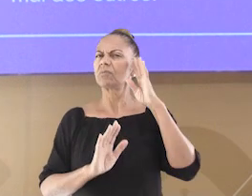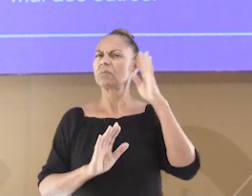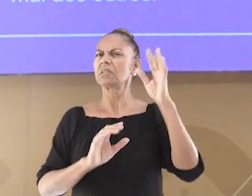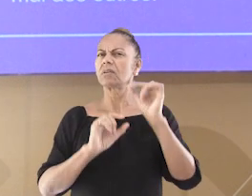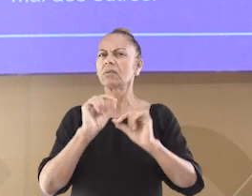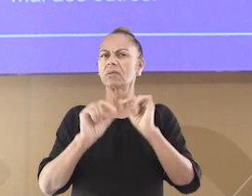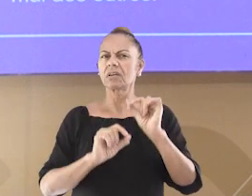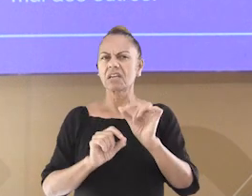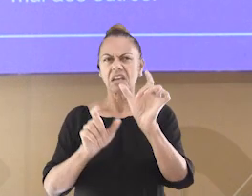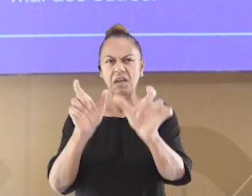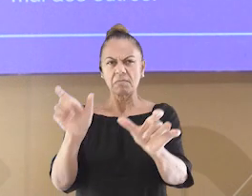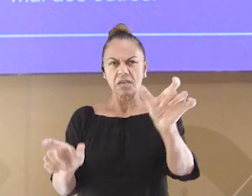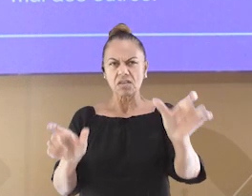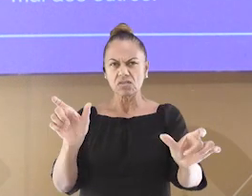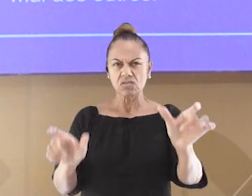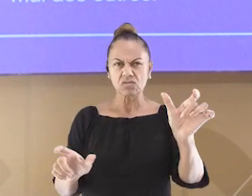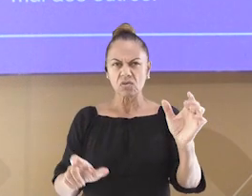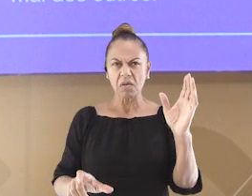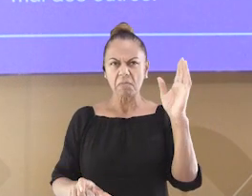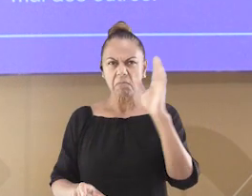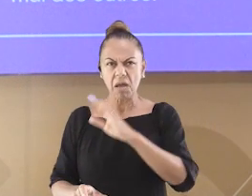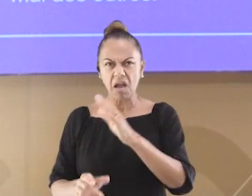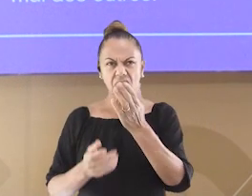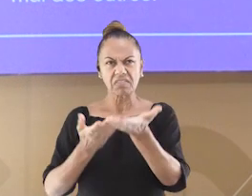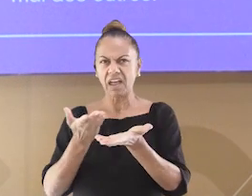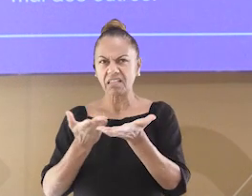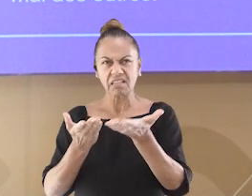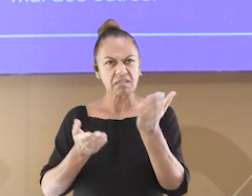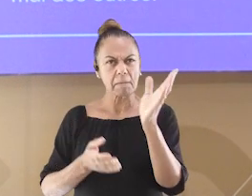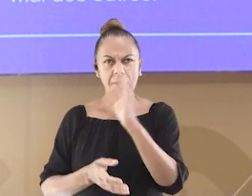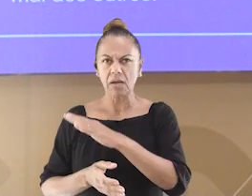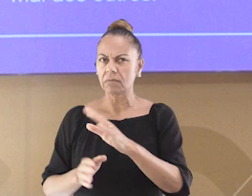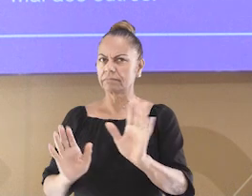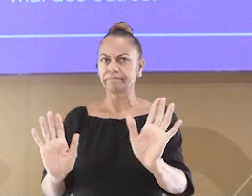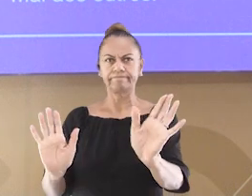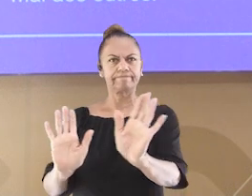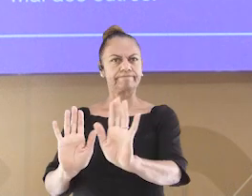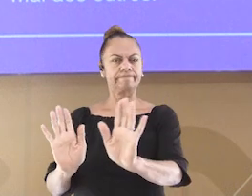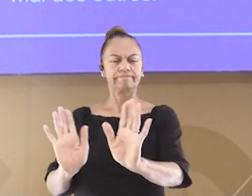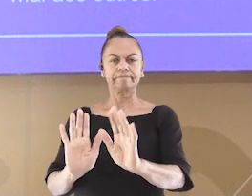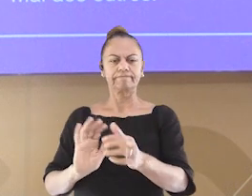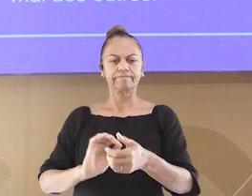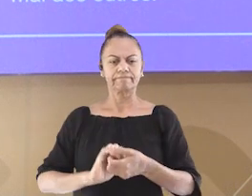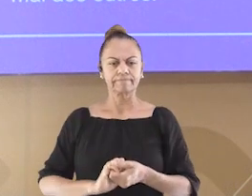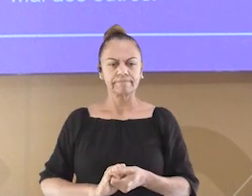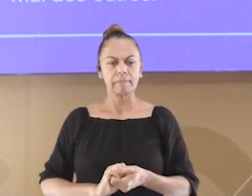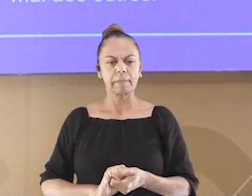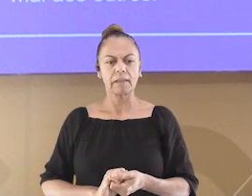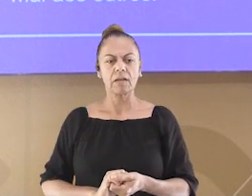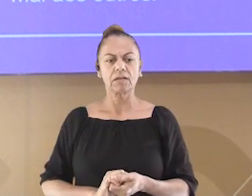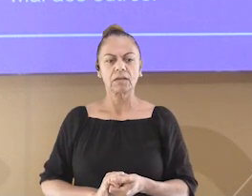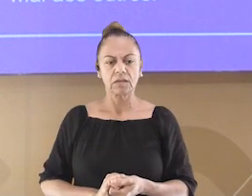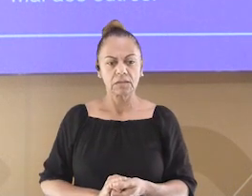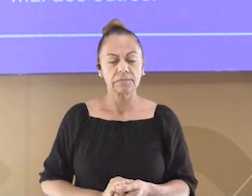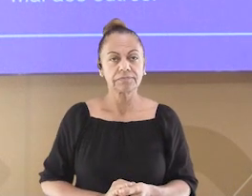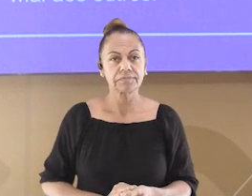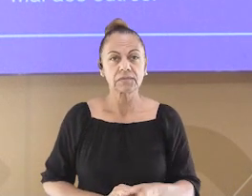os cristãos, que também tem como princípio fundamental não fazer mal aos